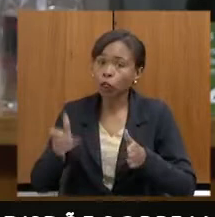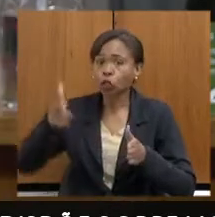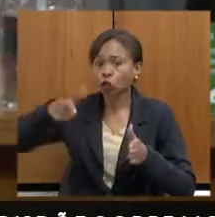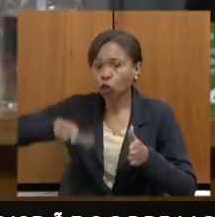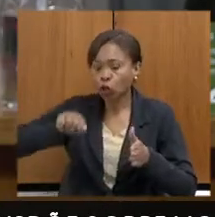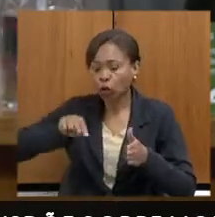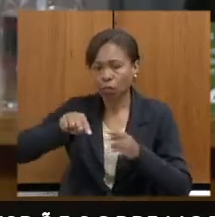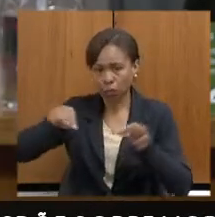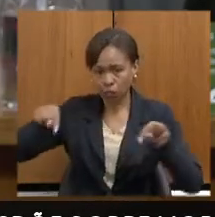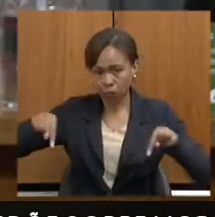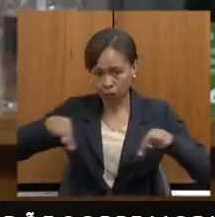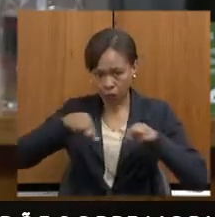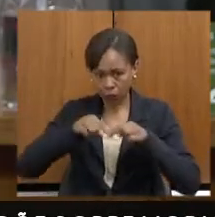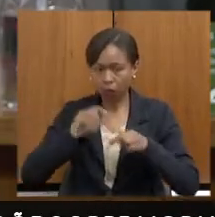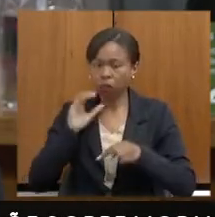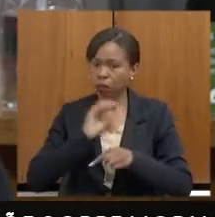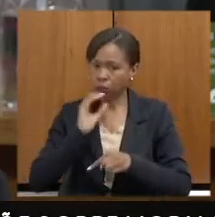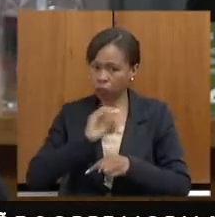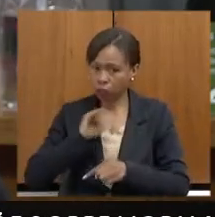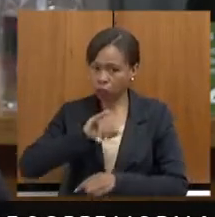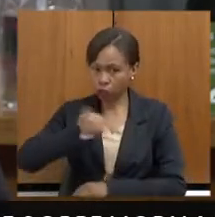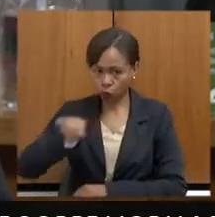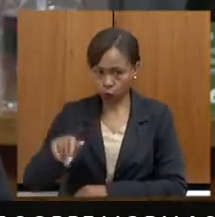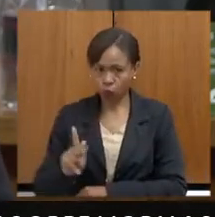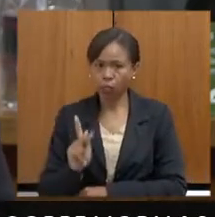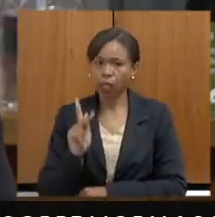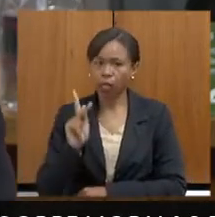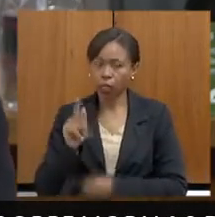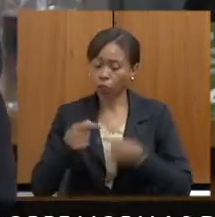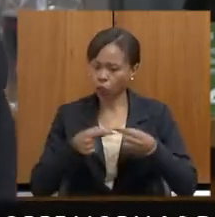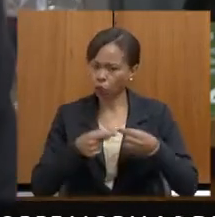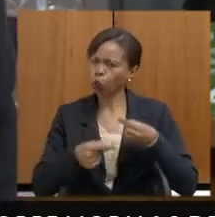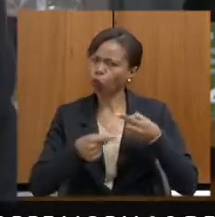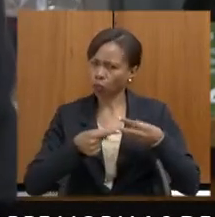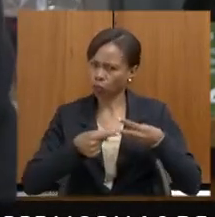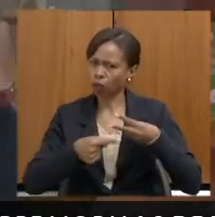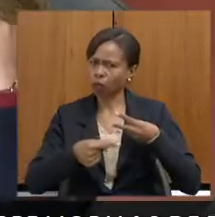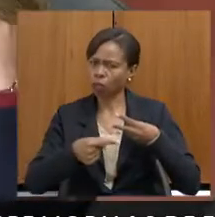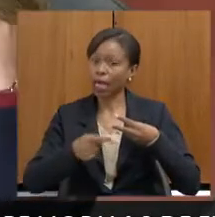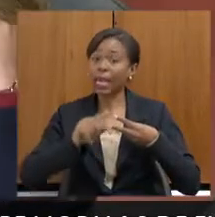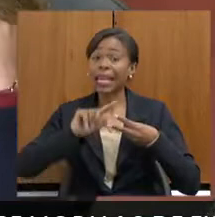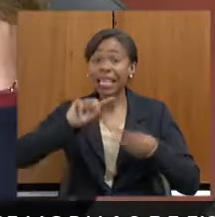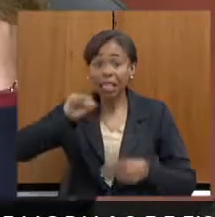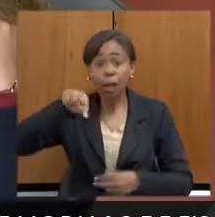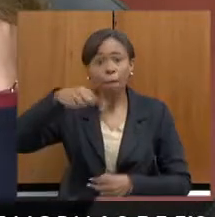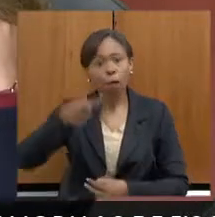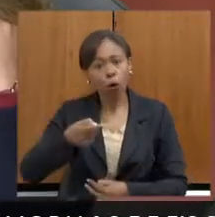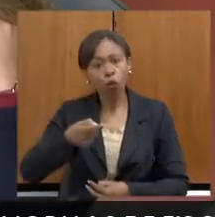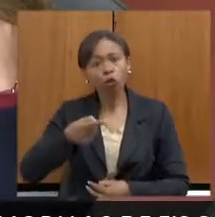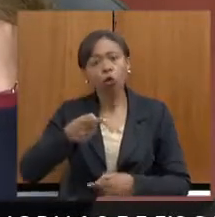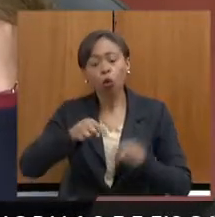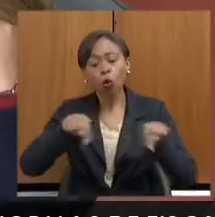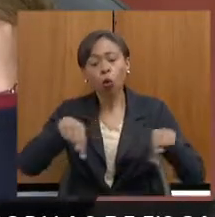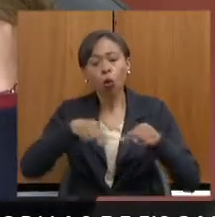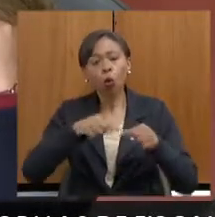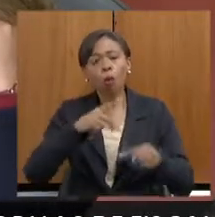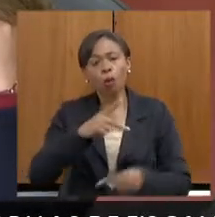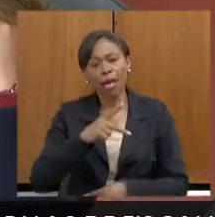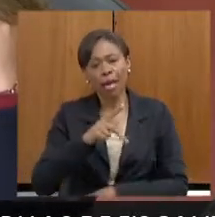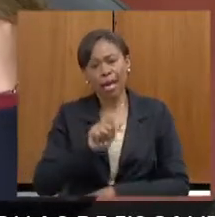nas próximas duas semanas sala de emergência Então já está aberta e logo depois o p a volta a funcionar normalmente